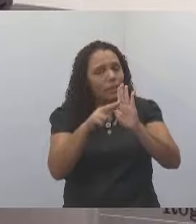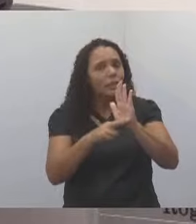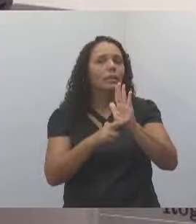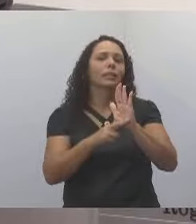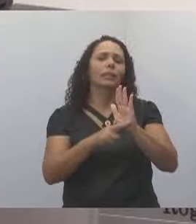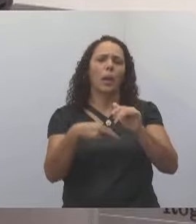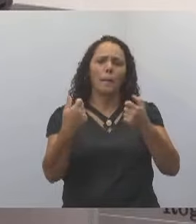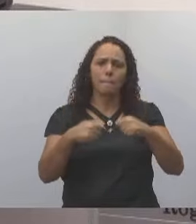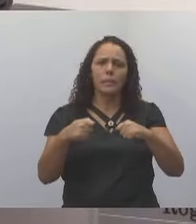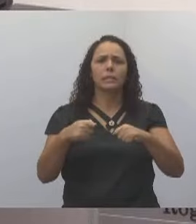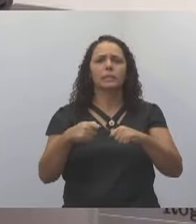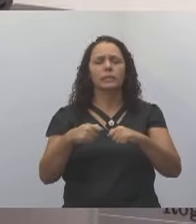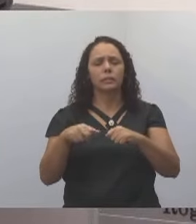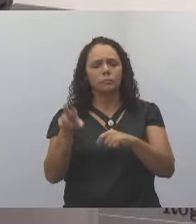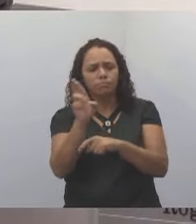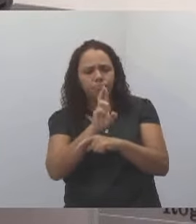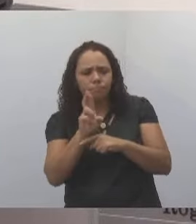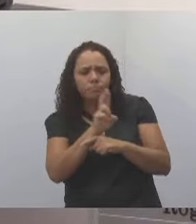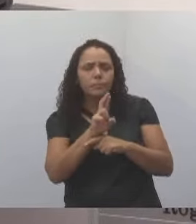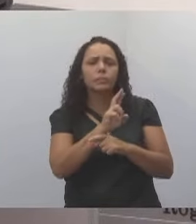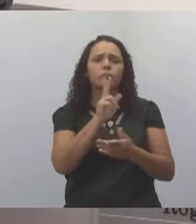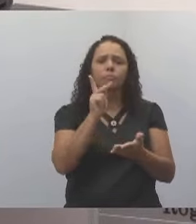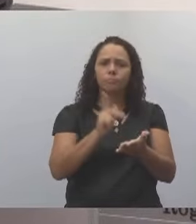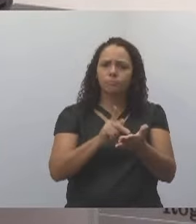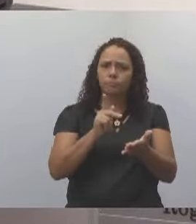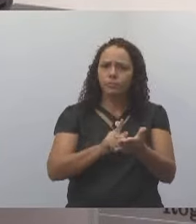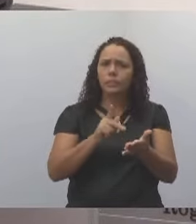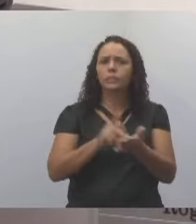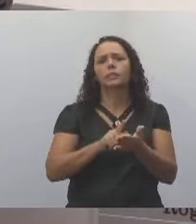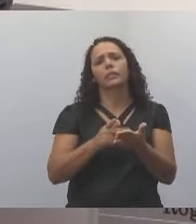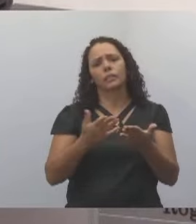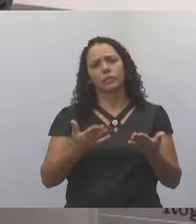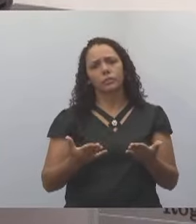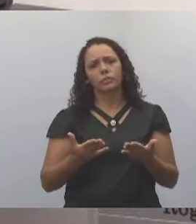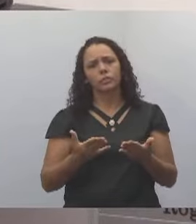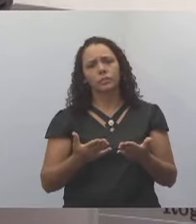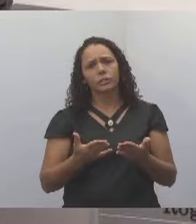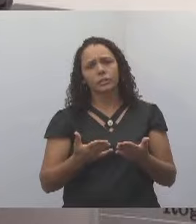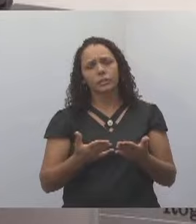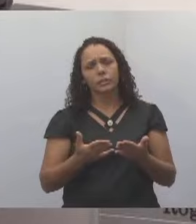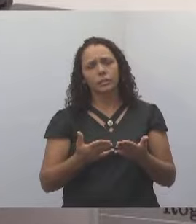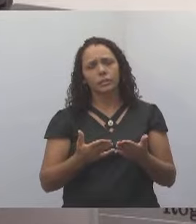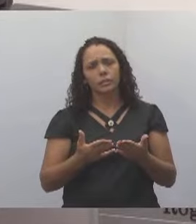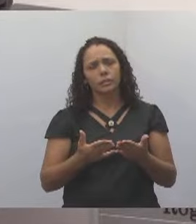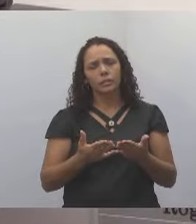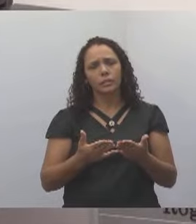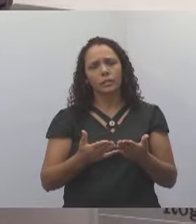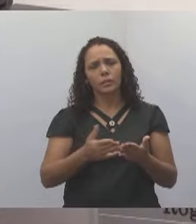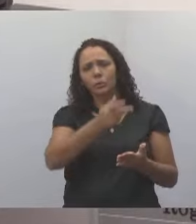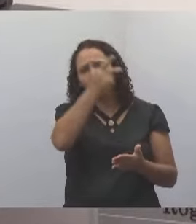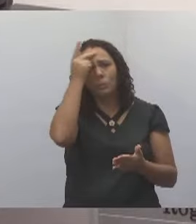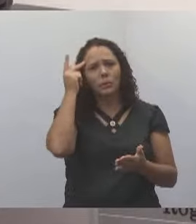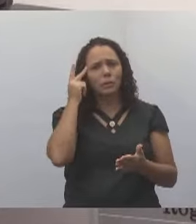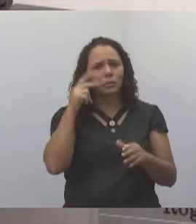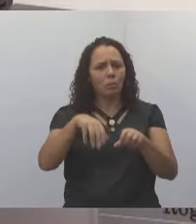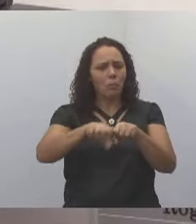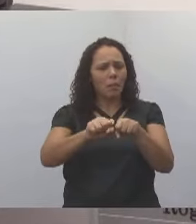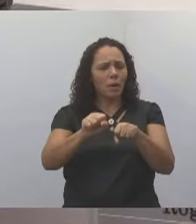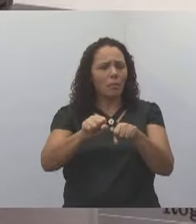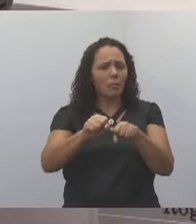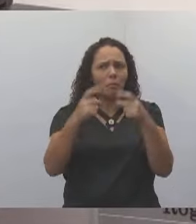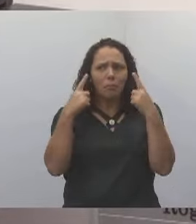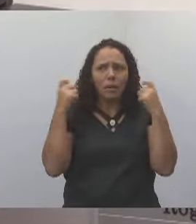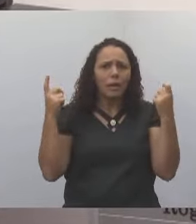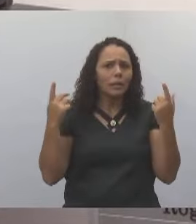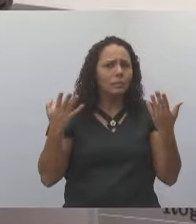uma fiscalização mais brusca em cima daqueles que fazem essas atrocidades. Porque, mais